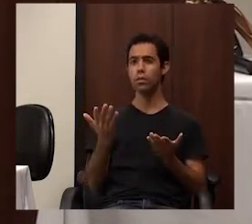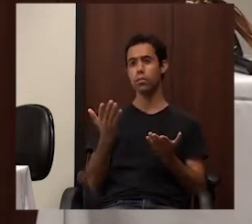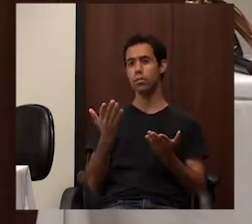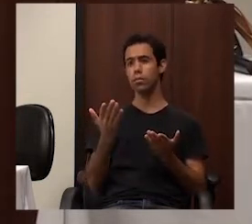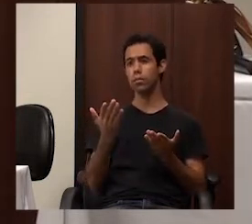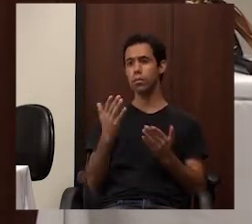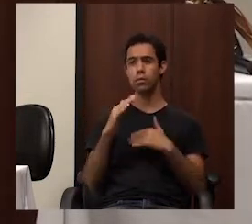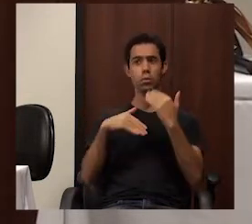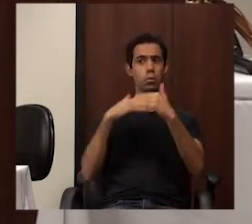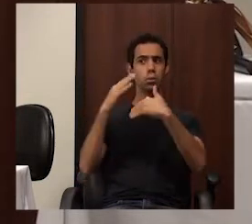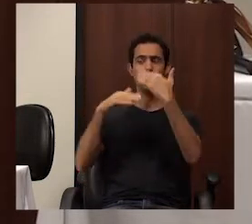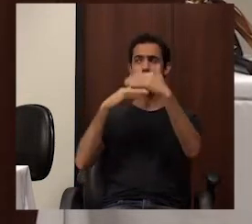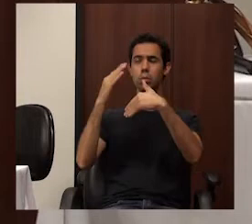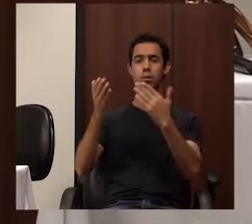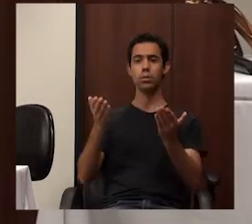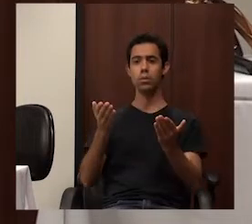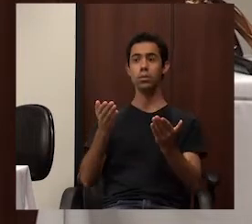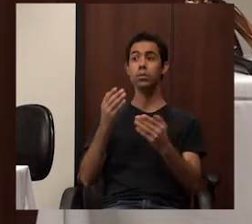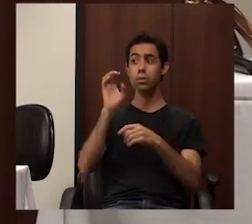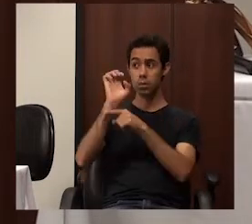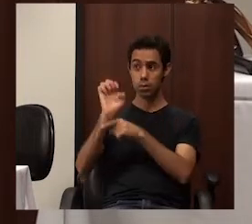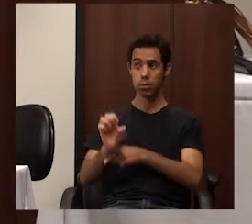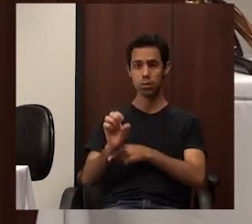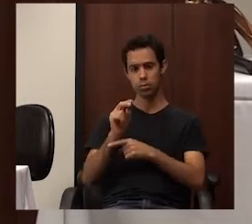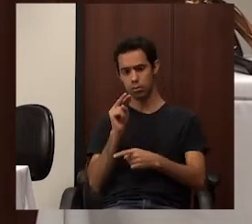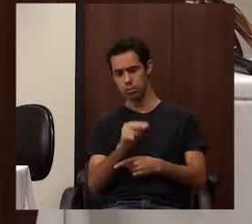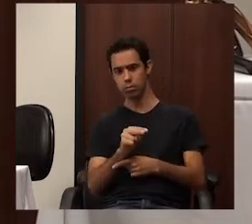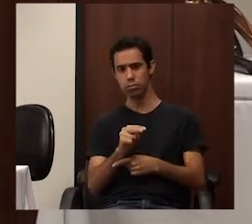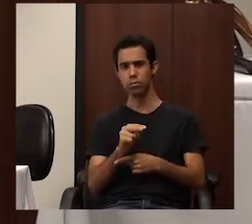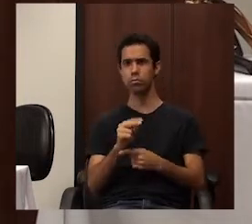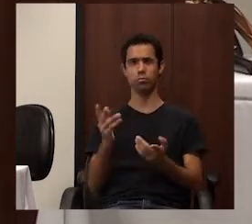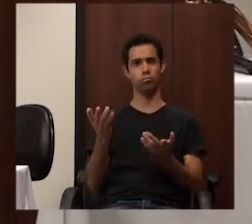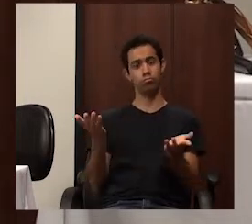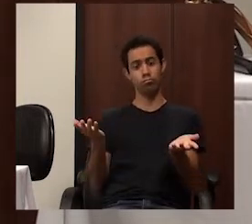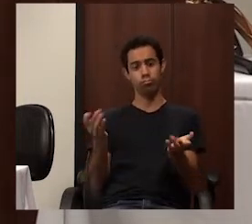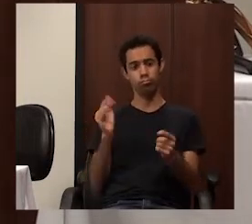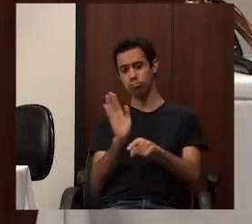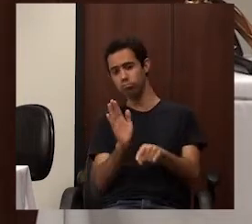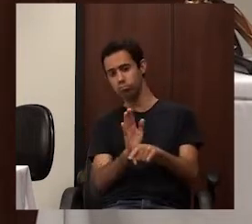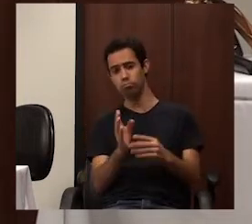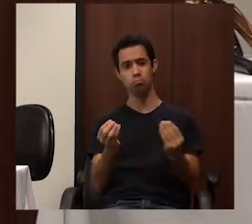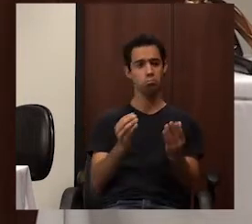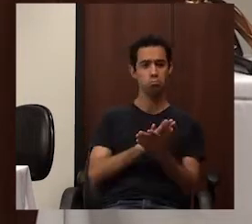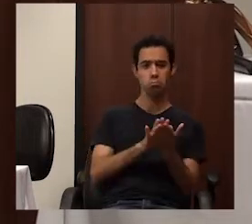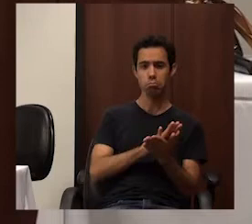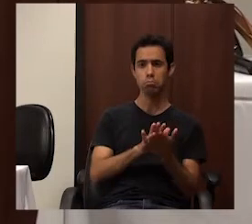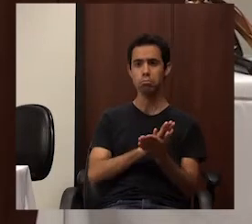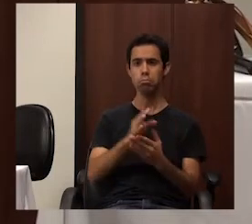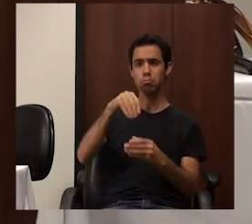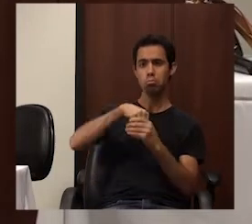e mesmo o próprio Estado, quando ele vem no processo, ele fala, olha, eu não tenho nenhum recurso